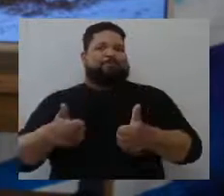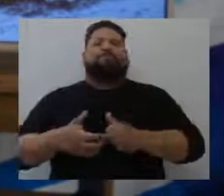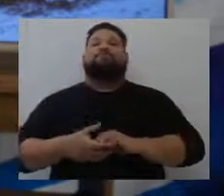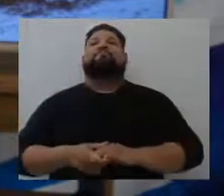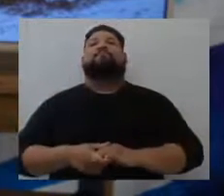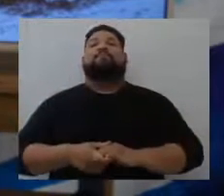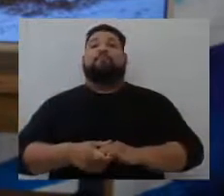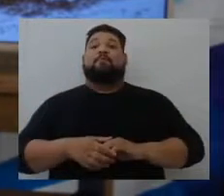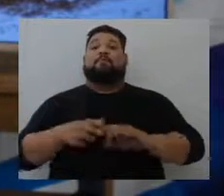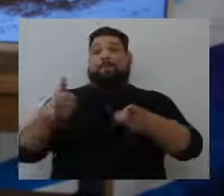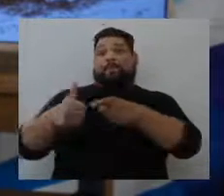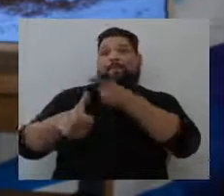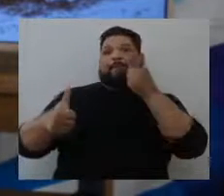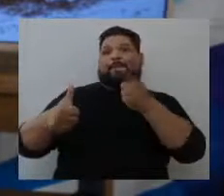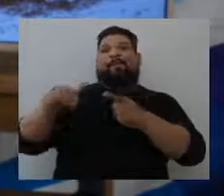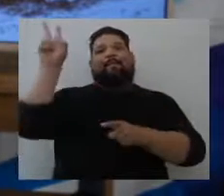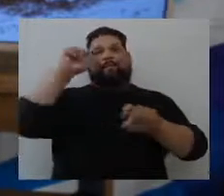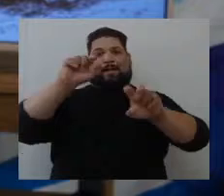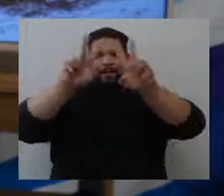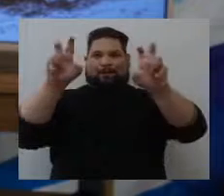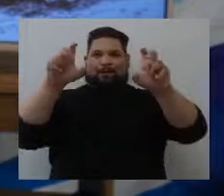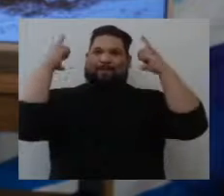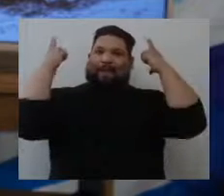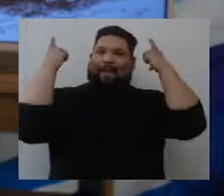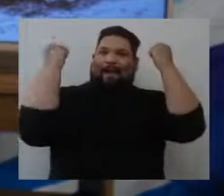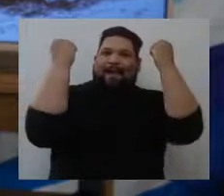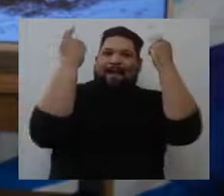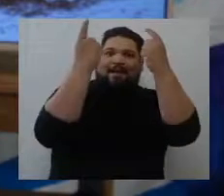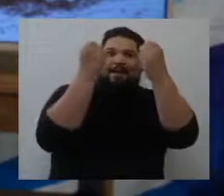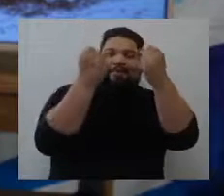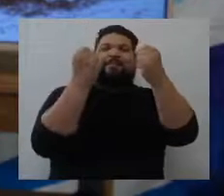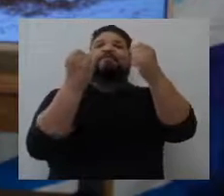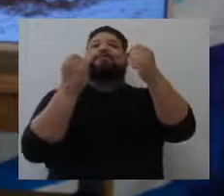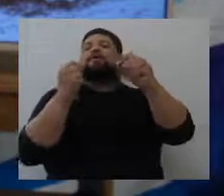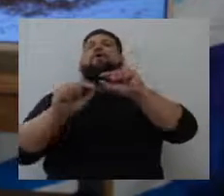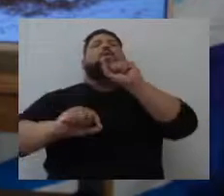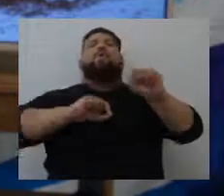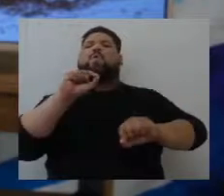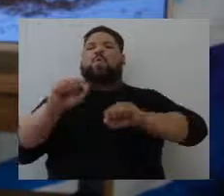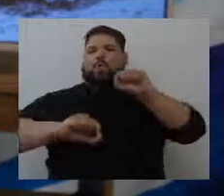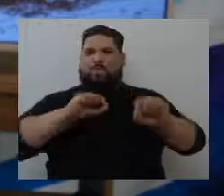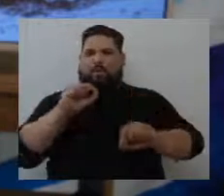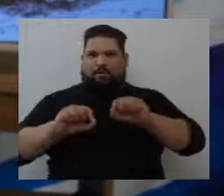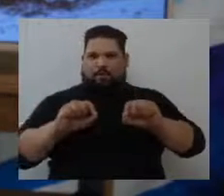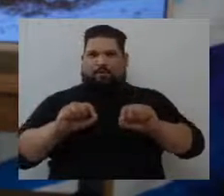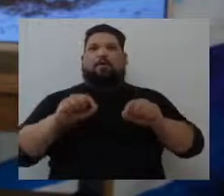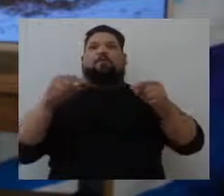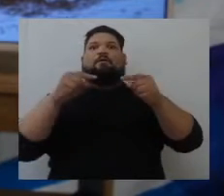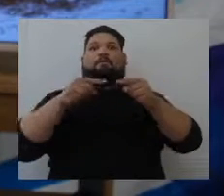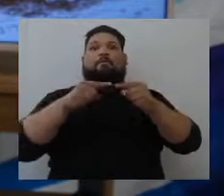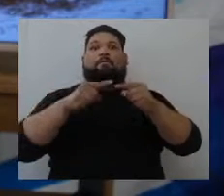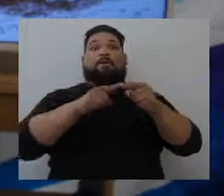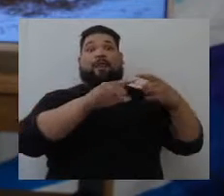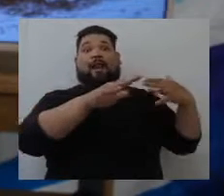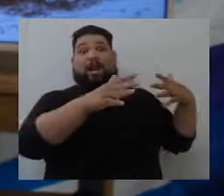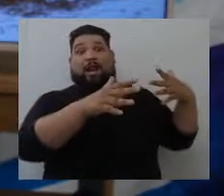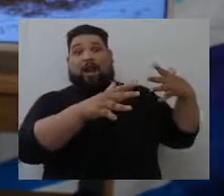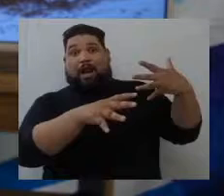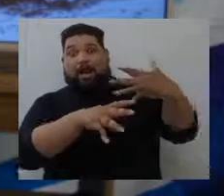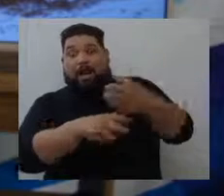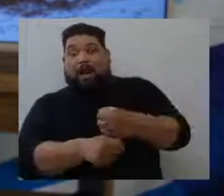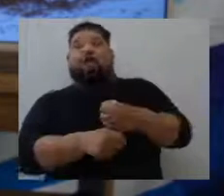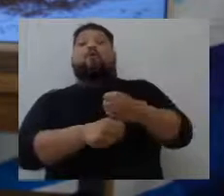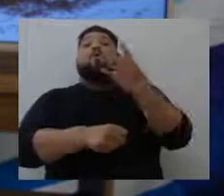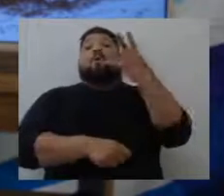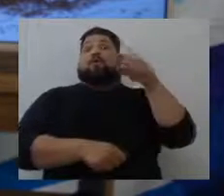precisa lembrar sobre a Grécia Antiga é que são aproximadamente 4.000 anos de história.